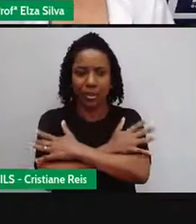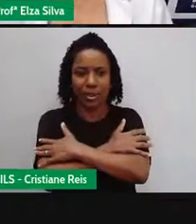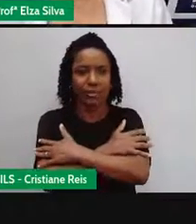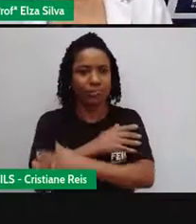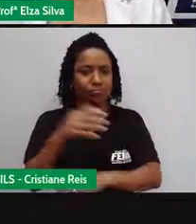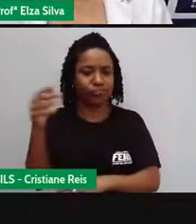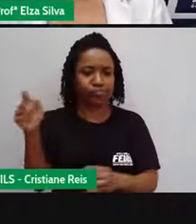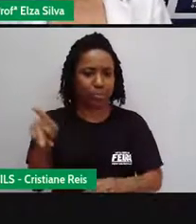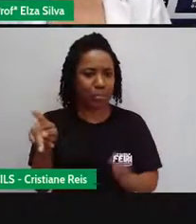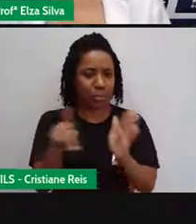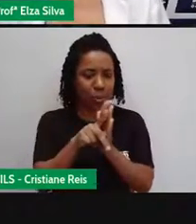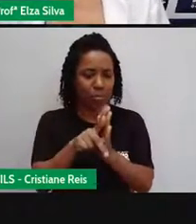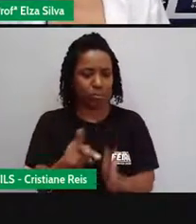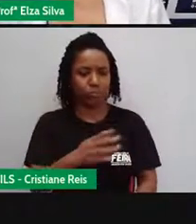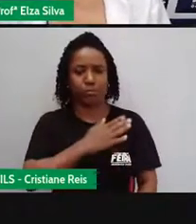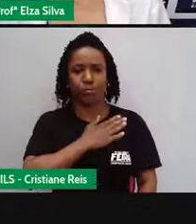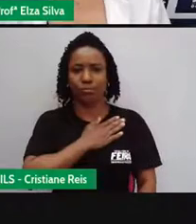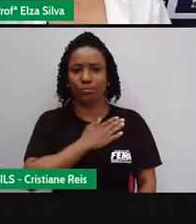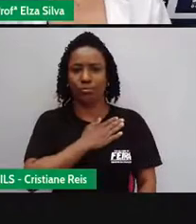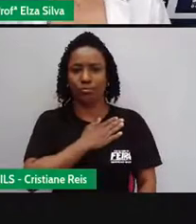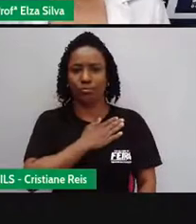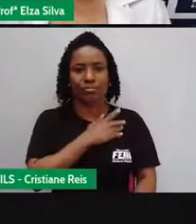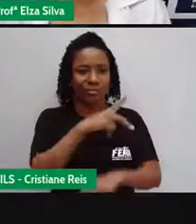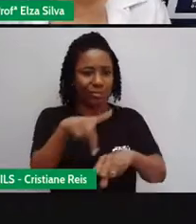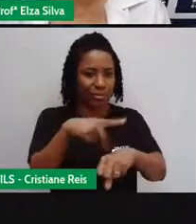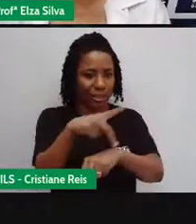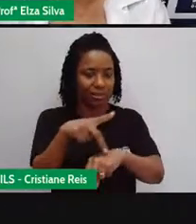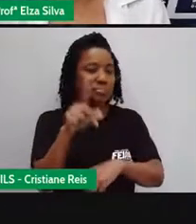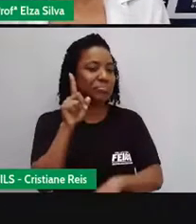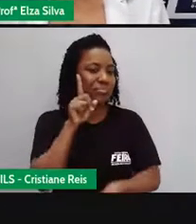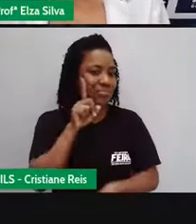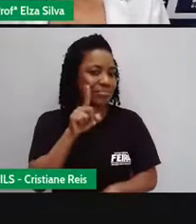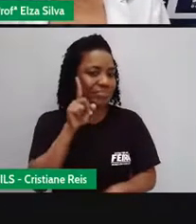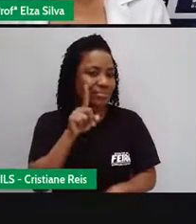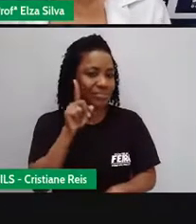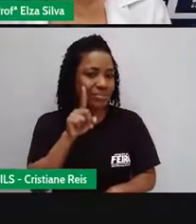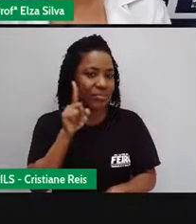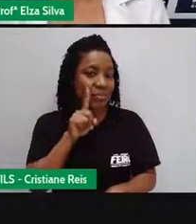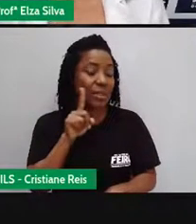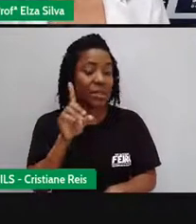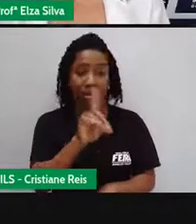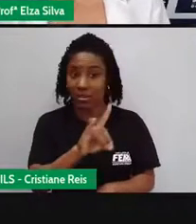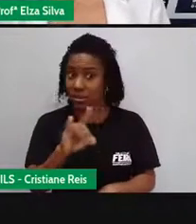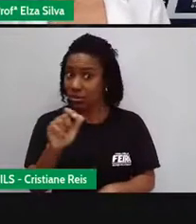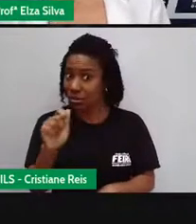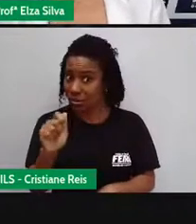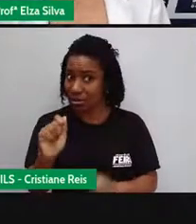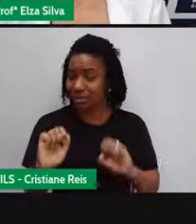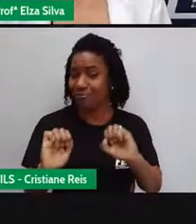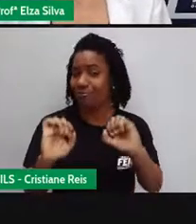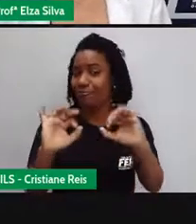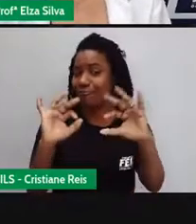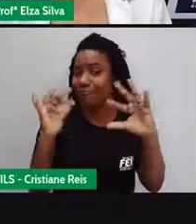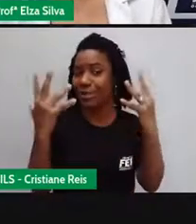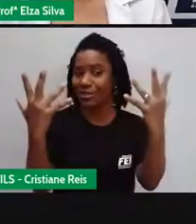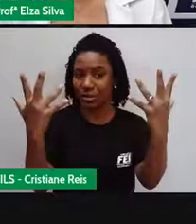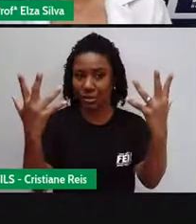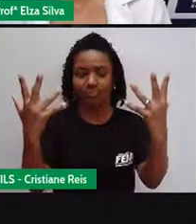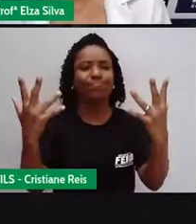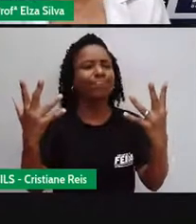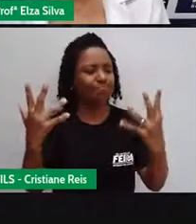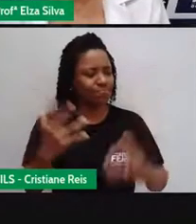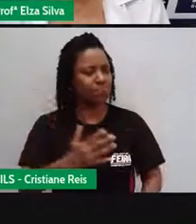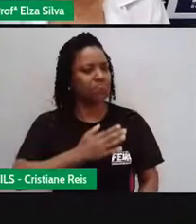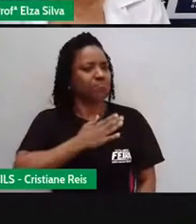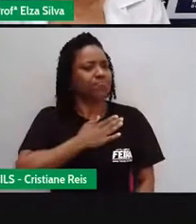Neste dia, eles celebram com muita dedicação, com muito afinco, porque eles querem